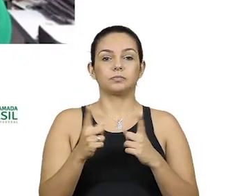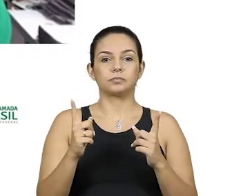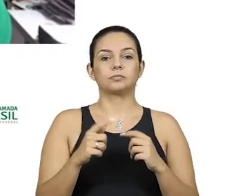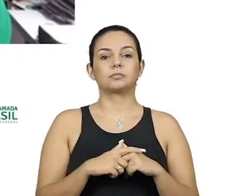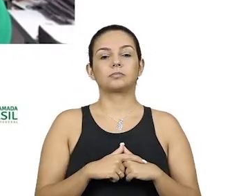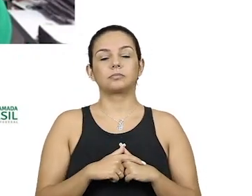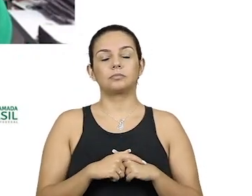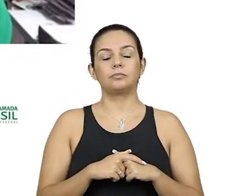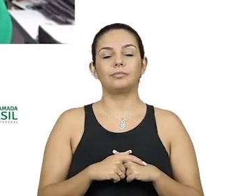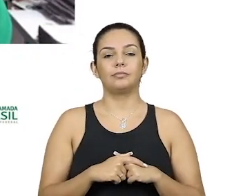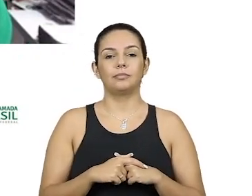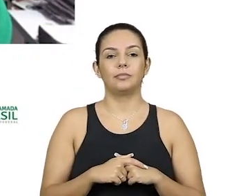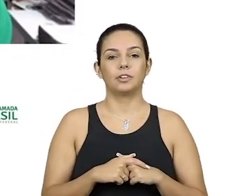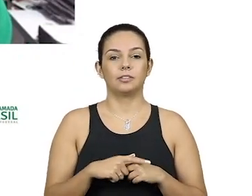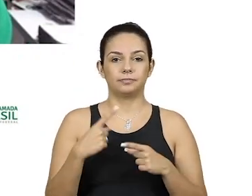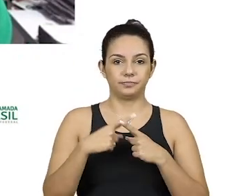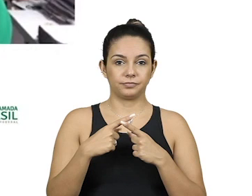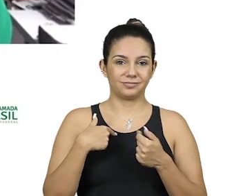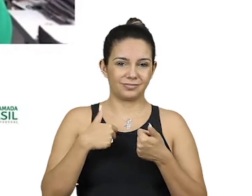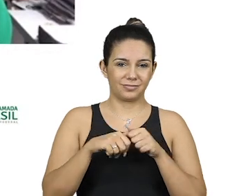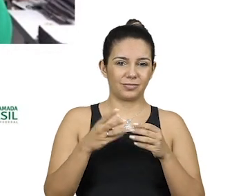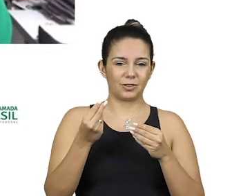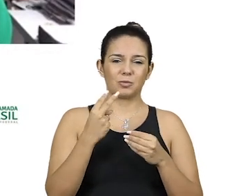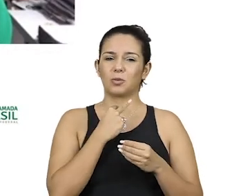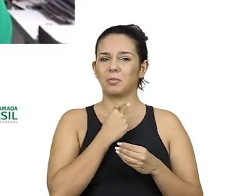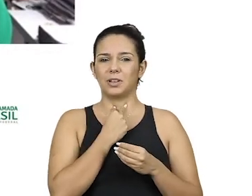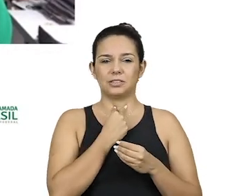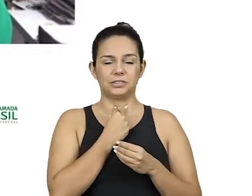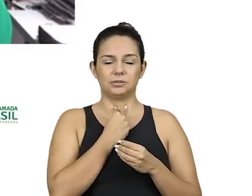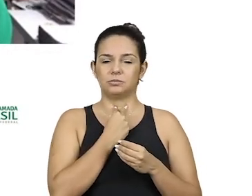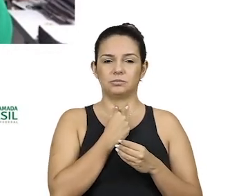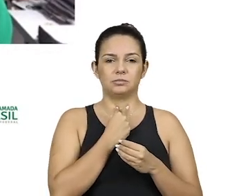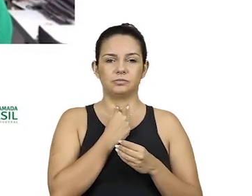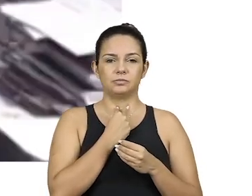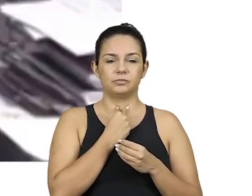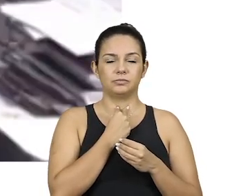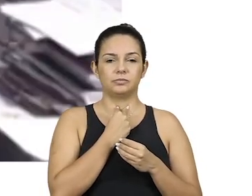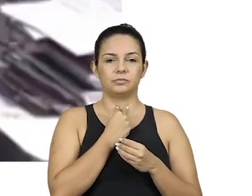mas porque eu estou muito ocupada,